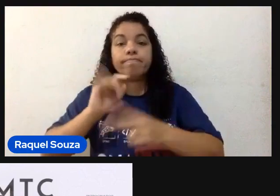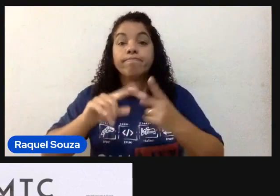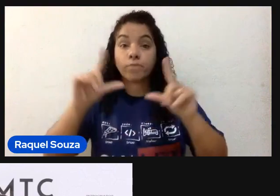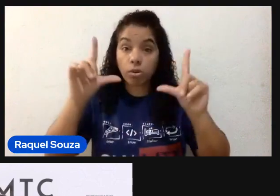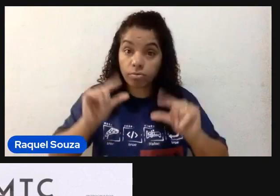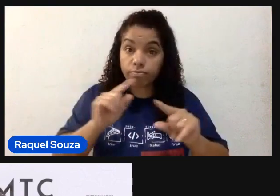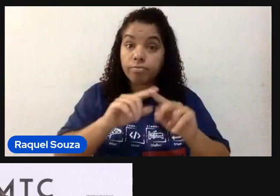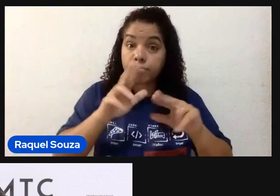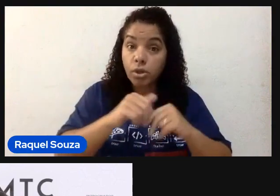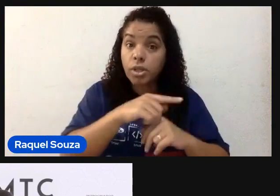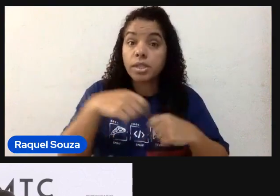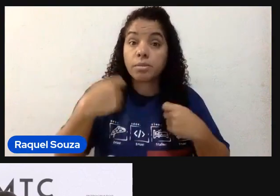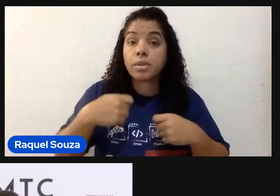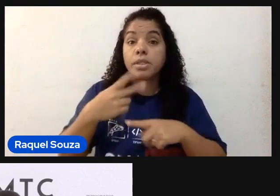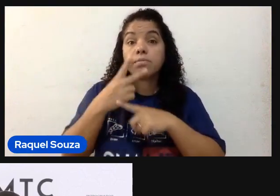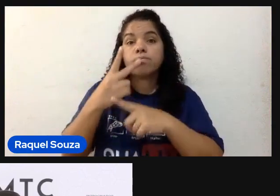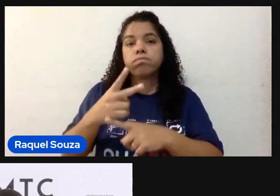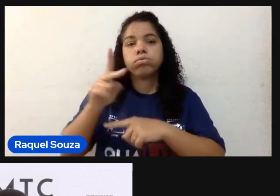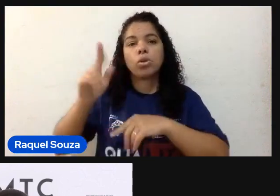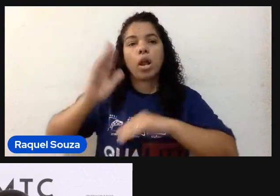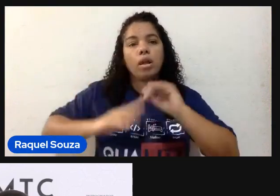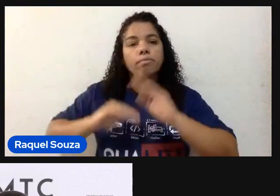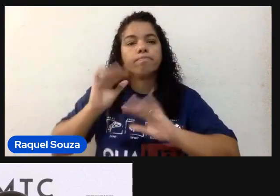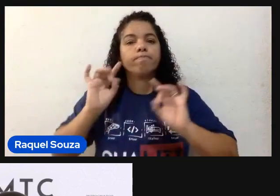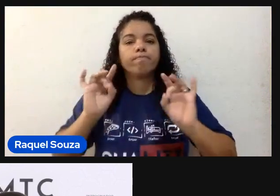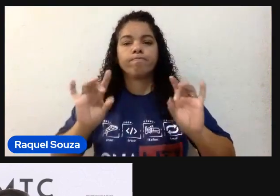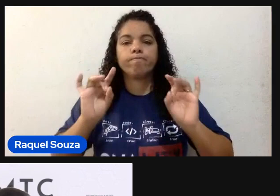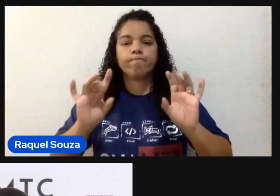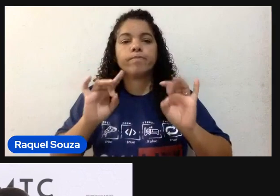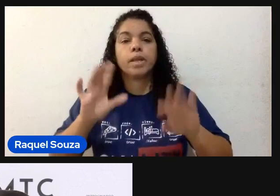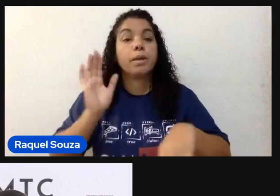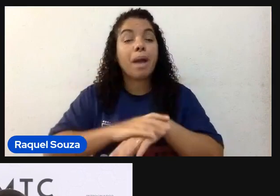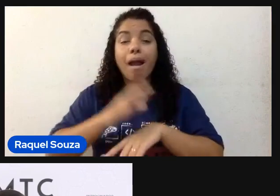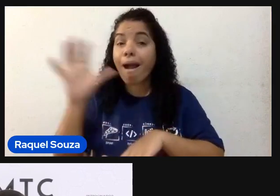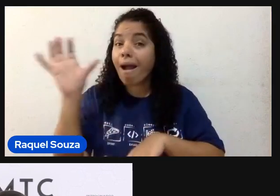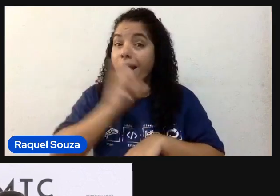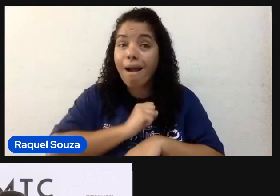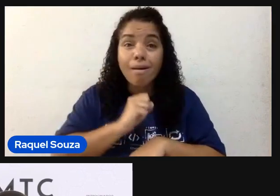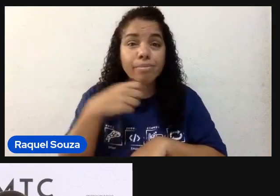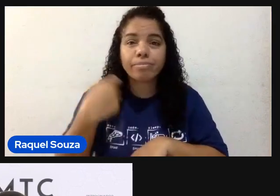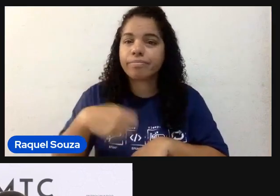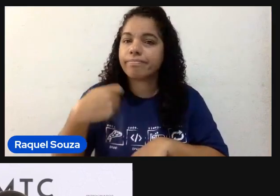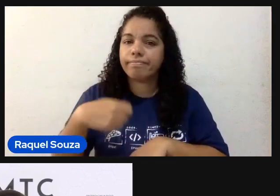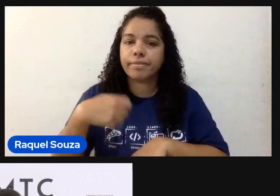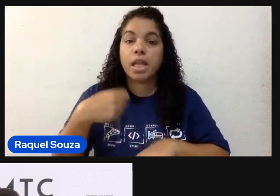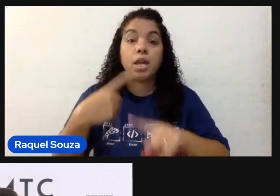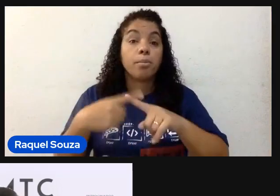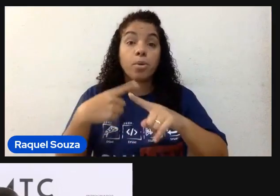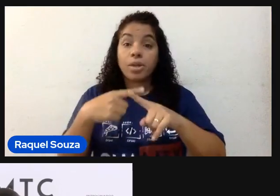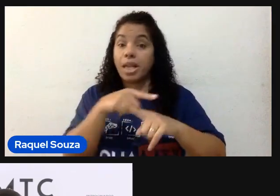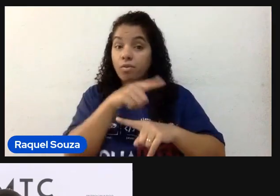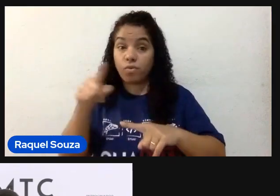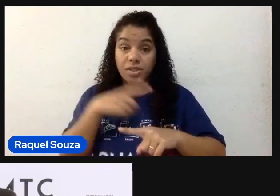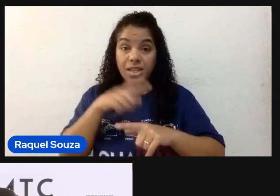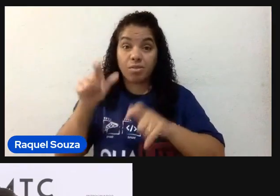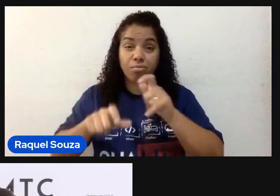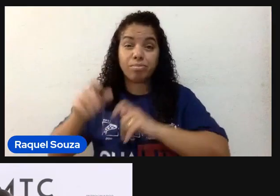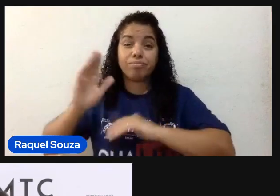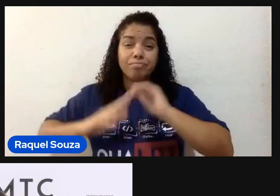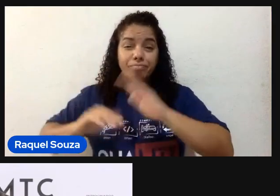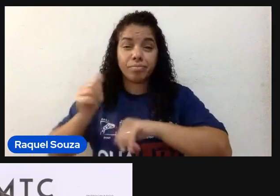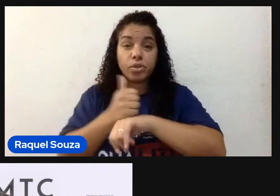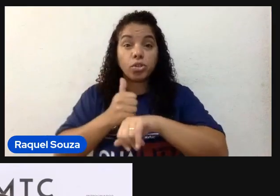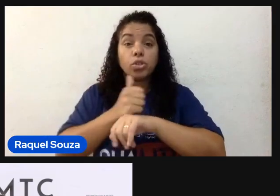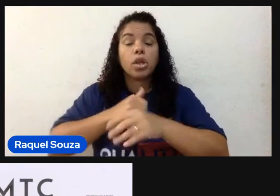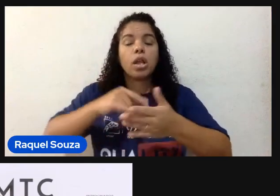Por isso que eu falo, tem que procurar um especialista o mais rápido possível. Porque você com um especialista, você com o laudo e você